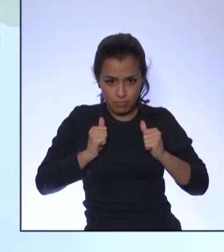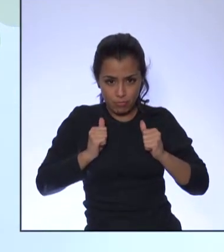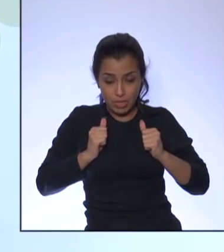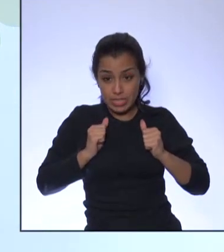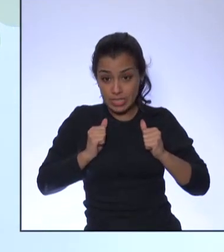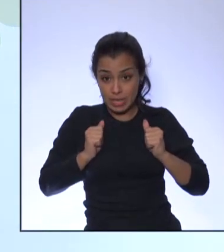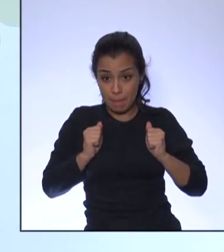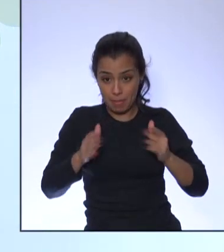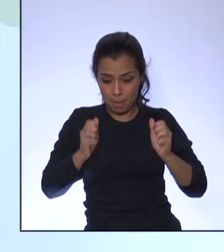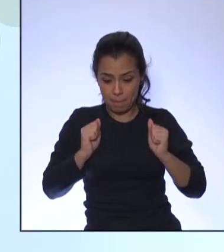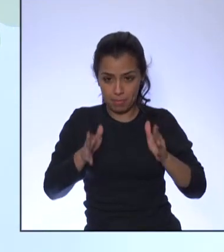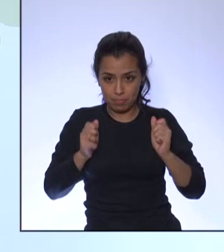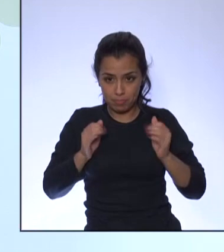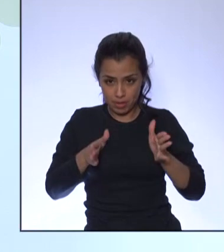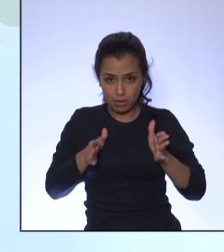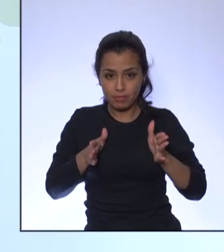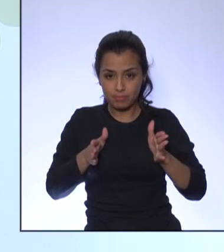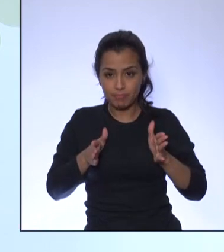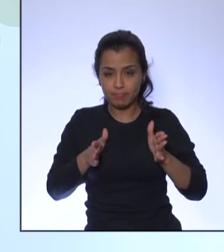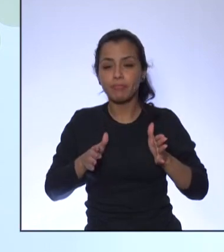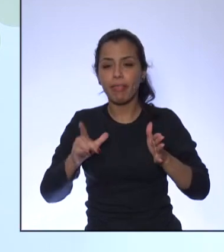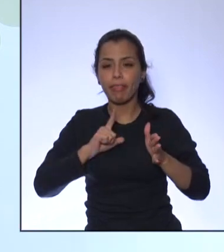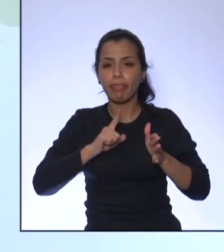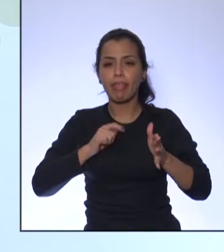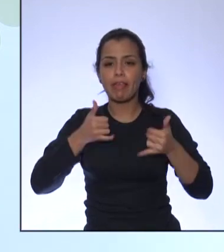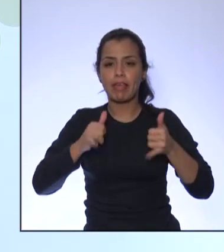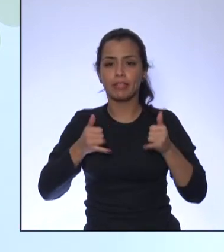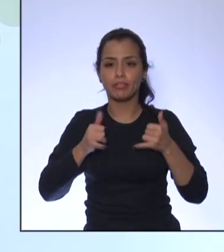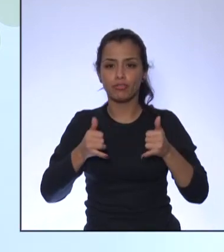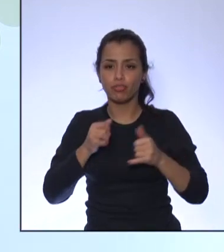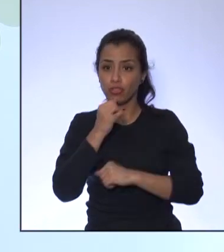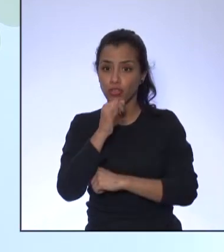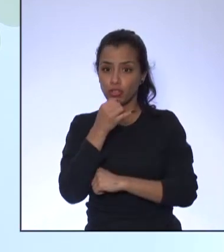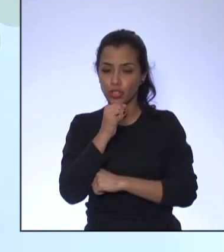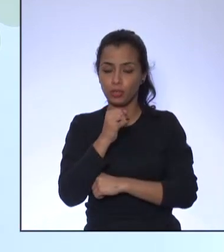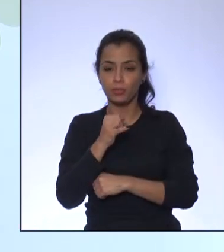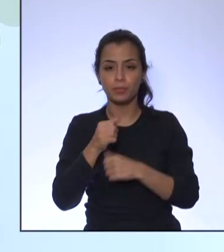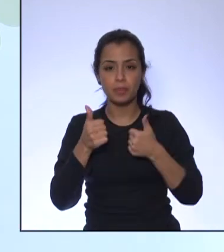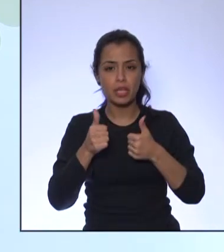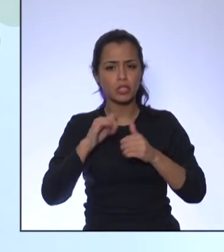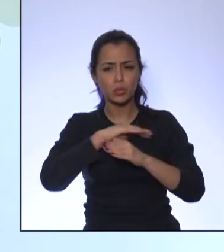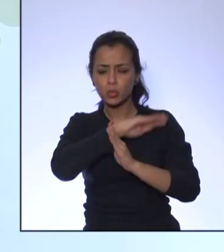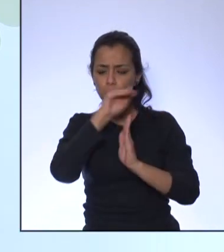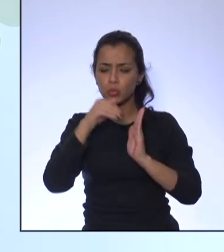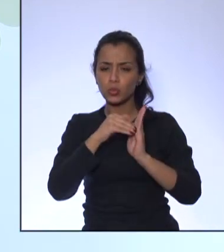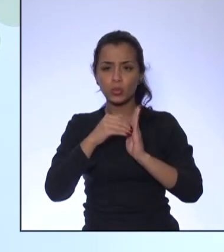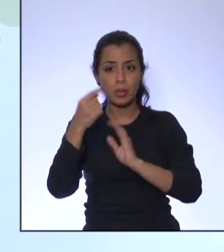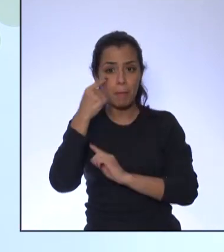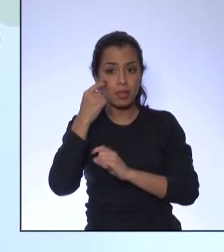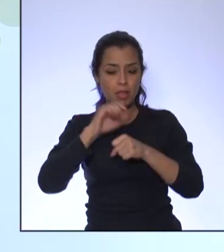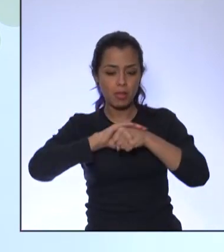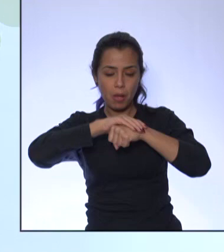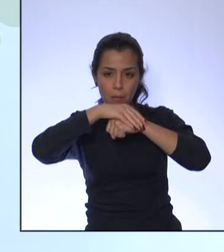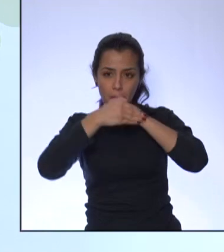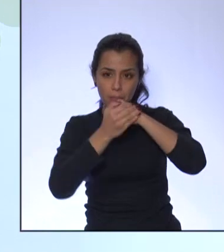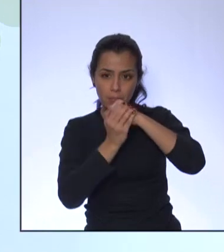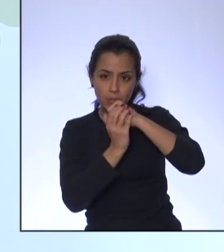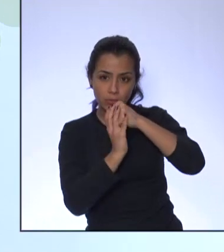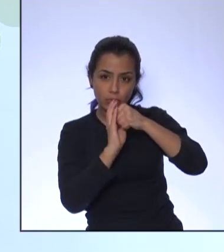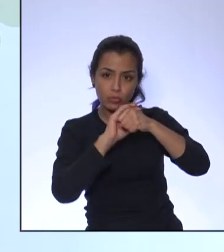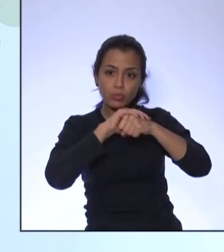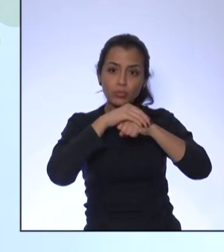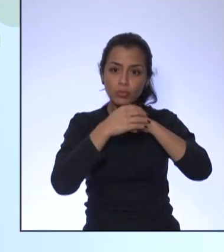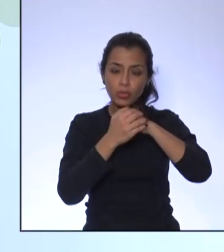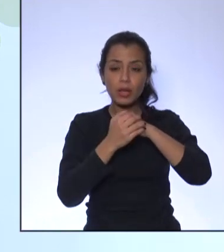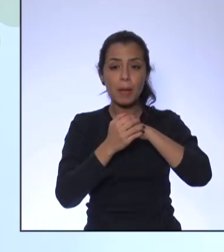fizer um transporte ativo, ela vai gastar energia. Tudo isso pensando na estrutura molecular dela, na estrutura química, para permitir